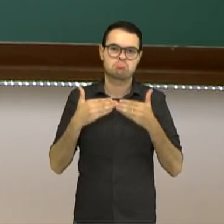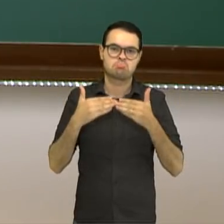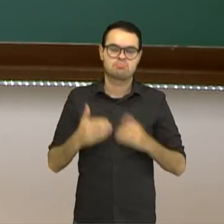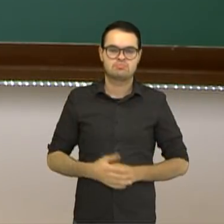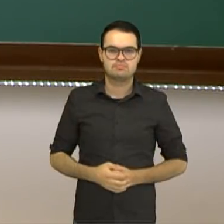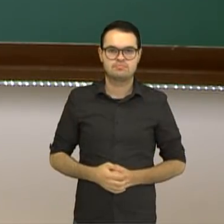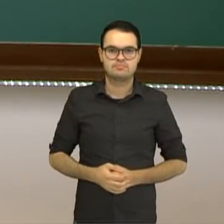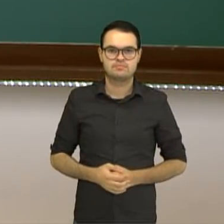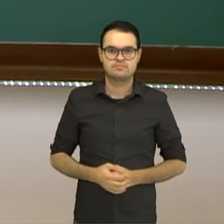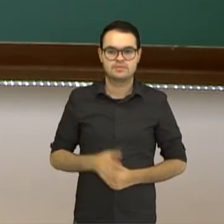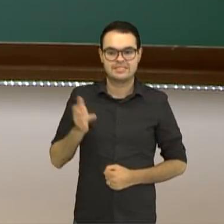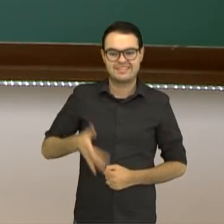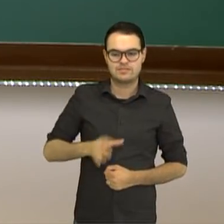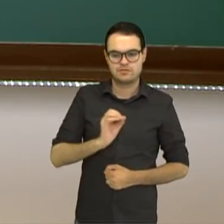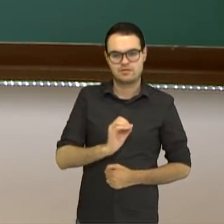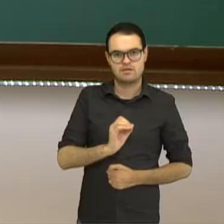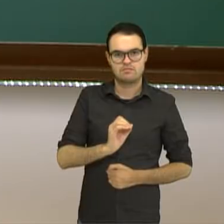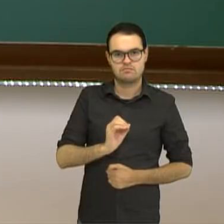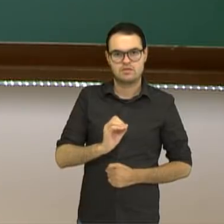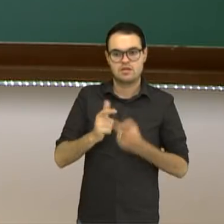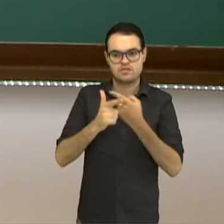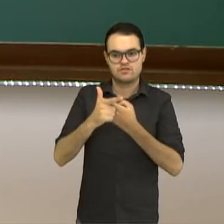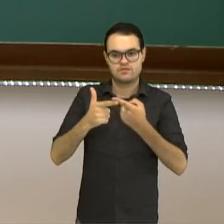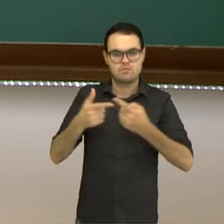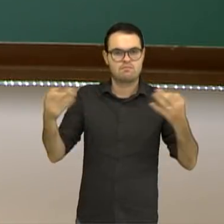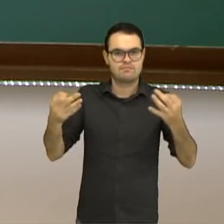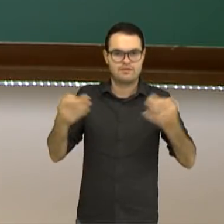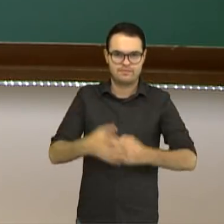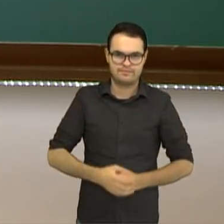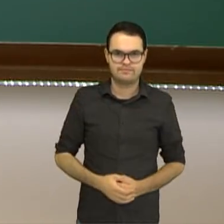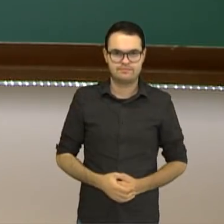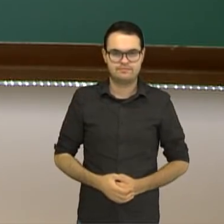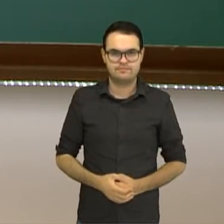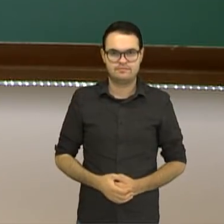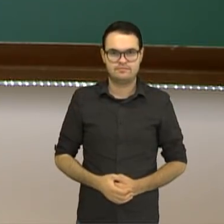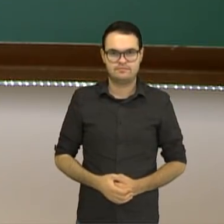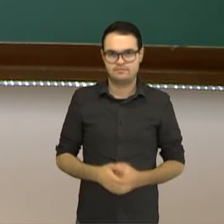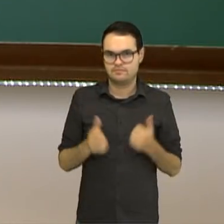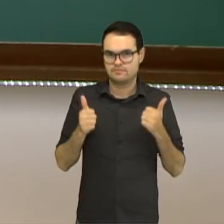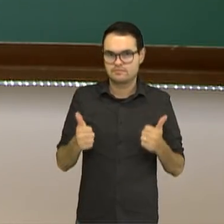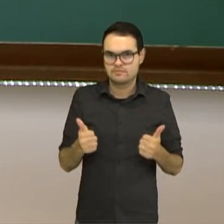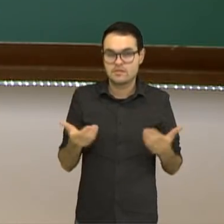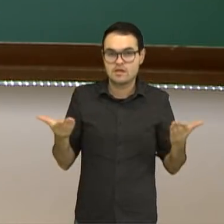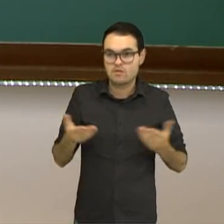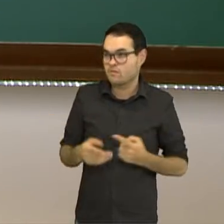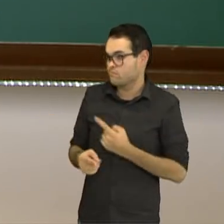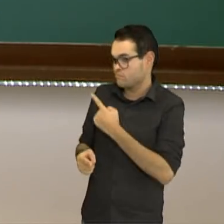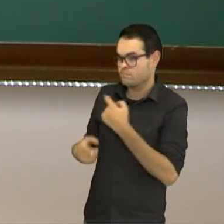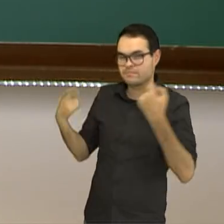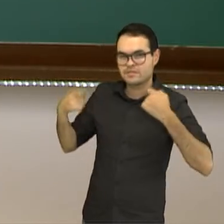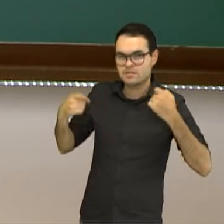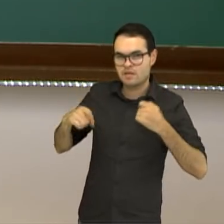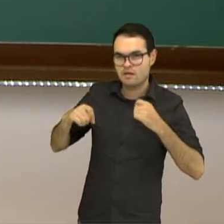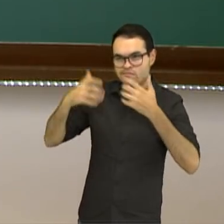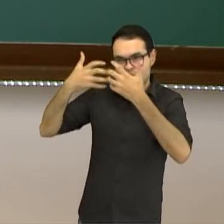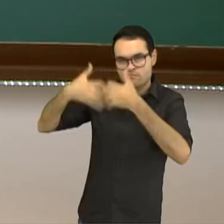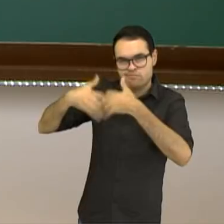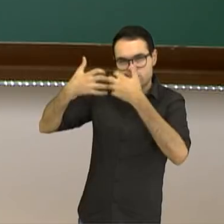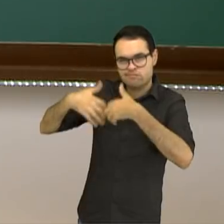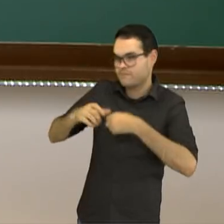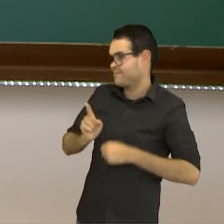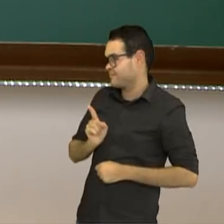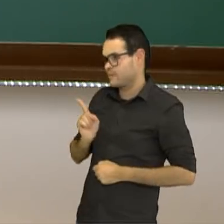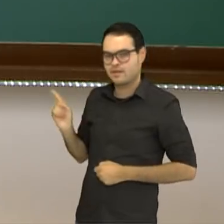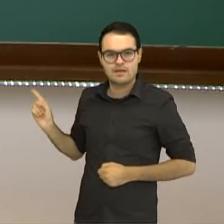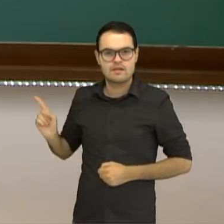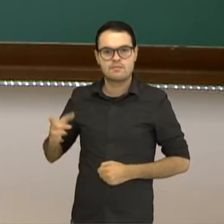menos 32, resto zero. Divisão exata, tudo bem? E a gente vai precisar deste raciocínio para a gente conseguir fazer o cálculo